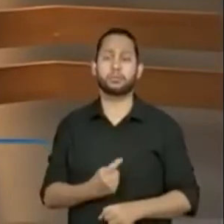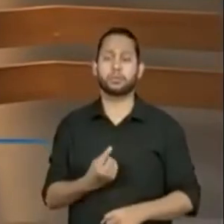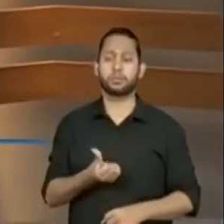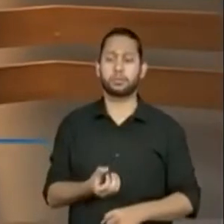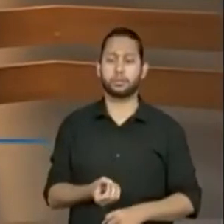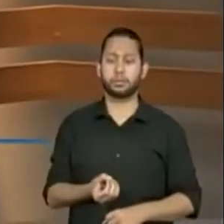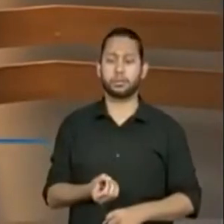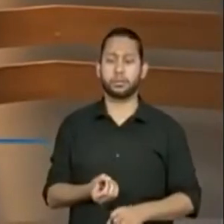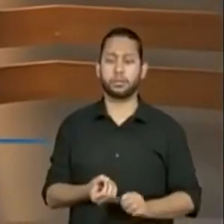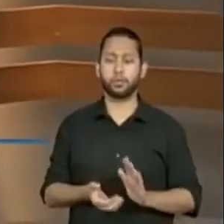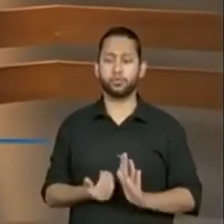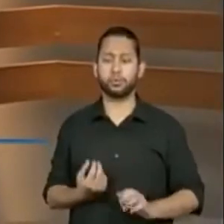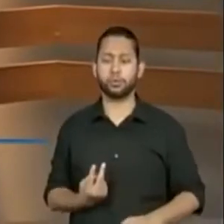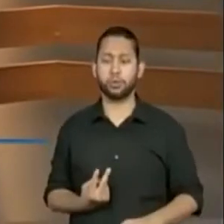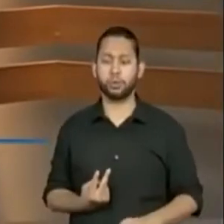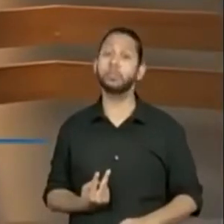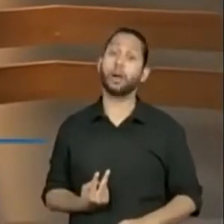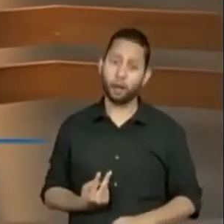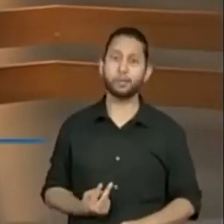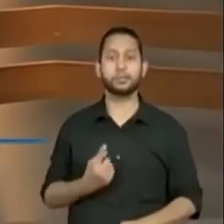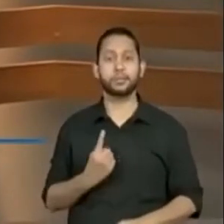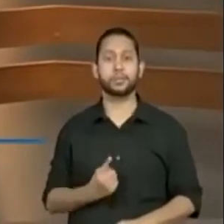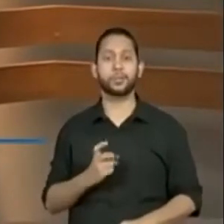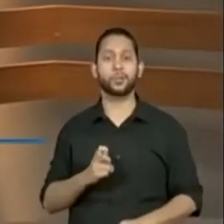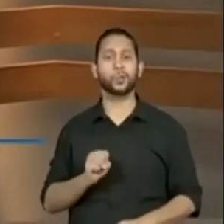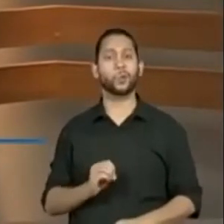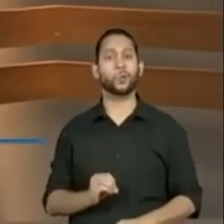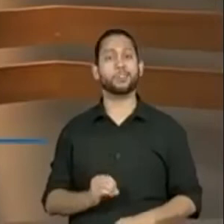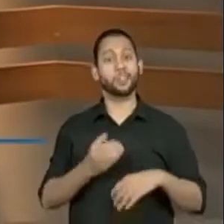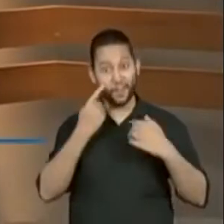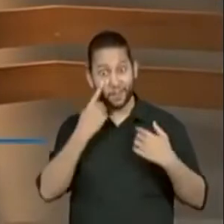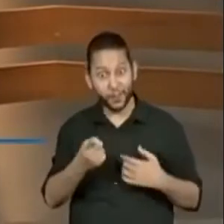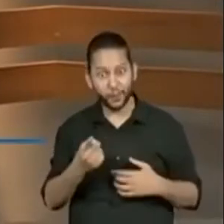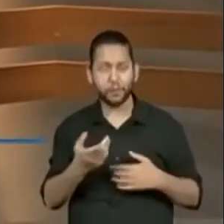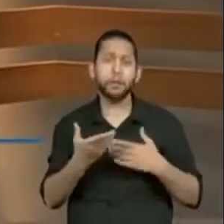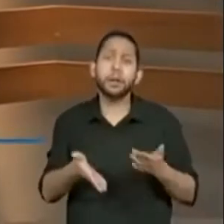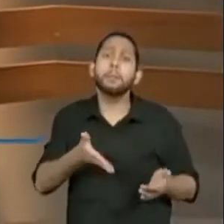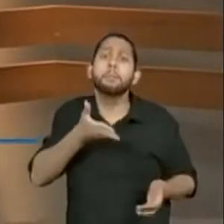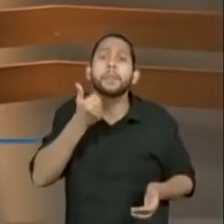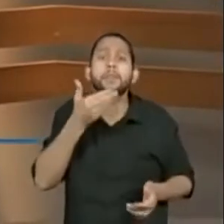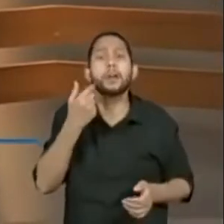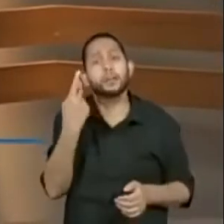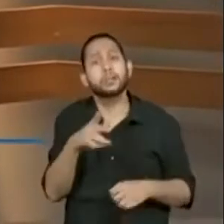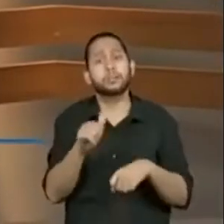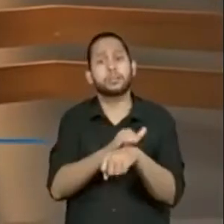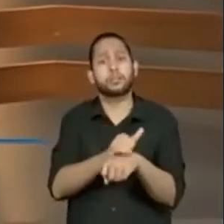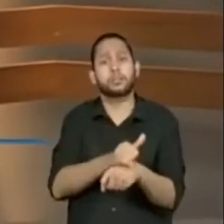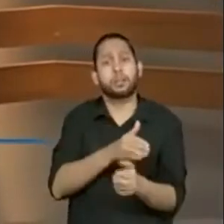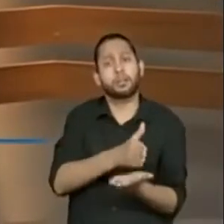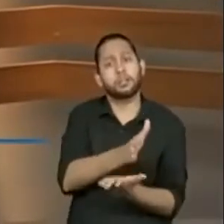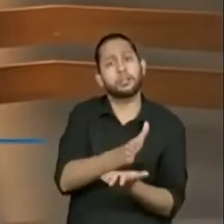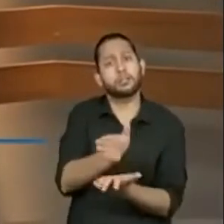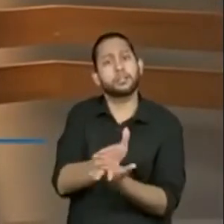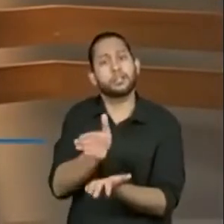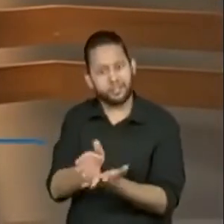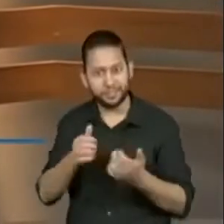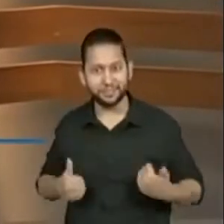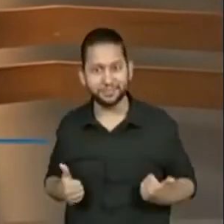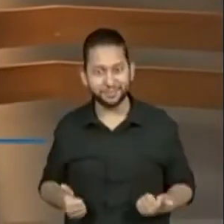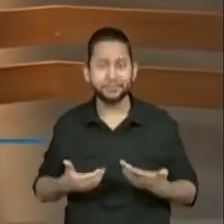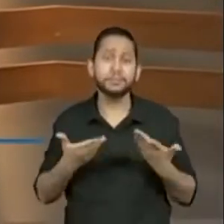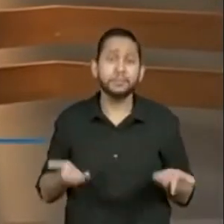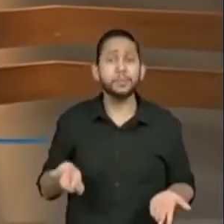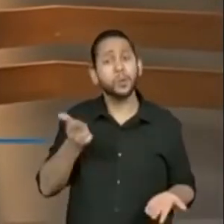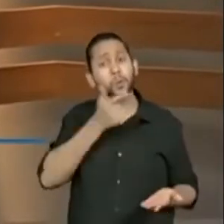160/160 - 2 158 não é muito mais fácil quando a gente faz assim por parte